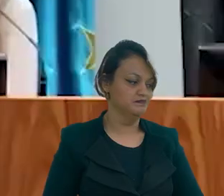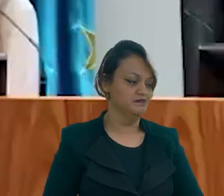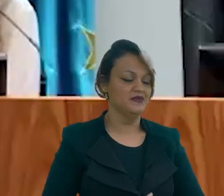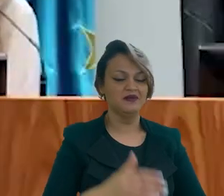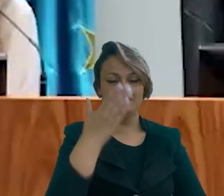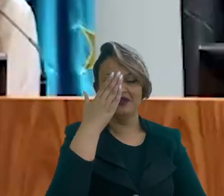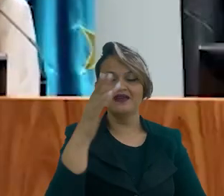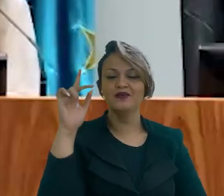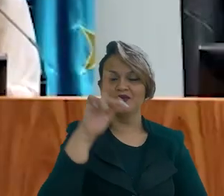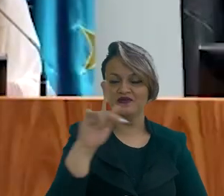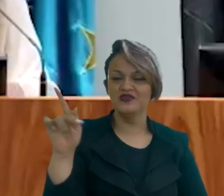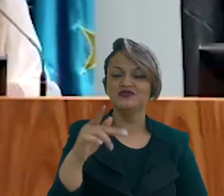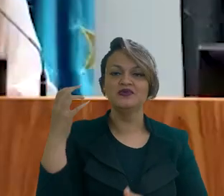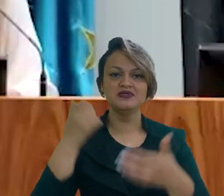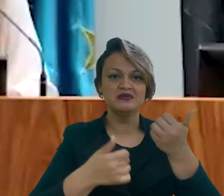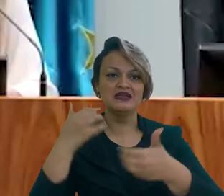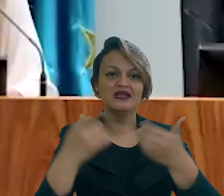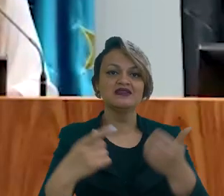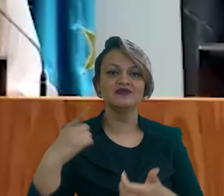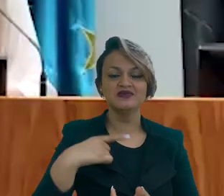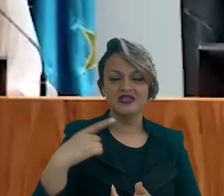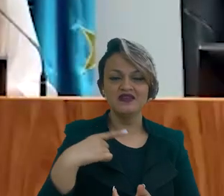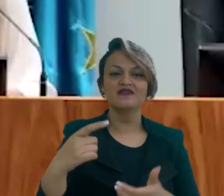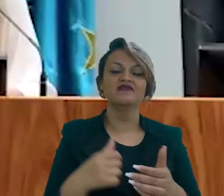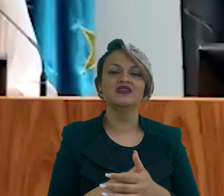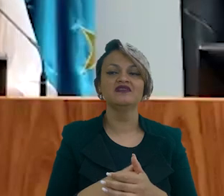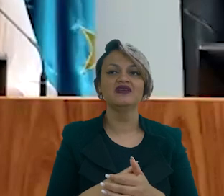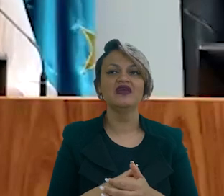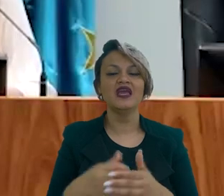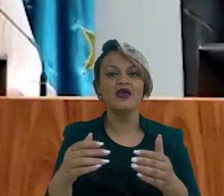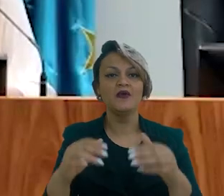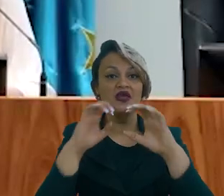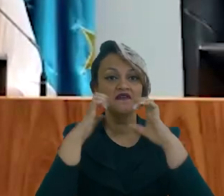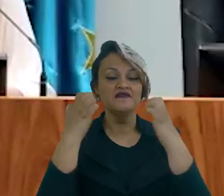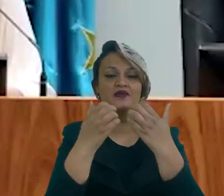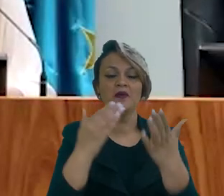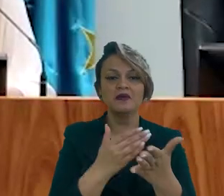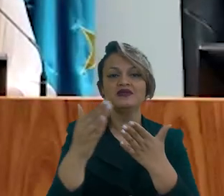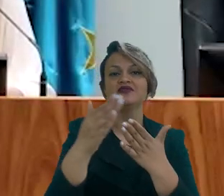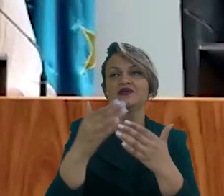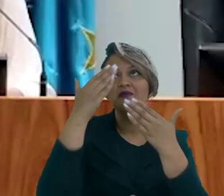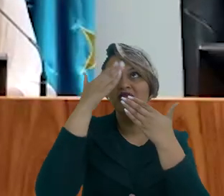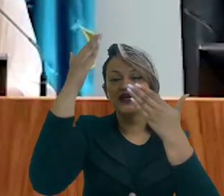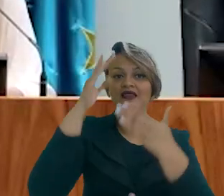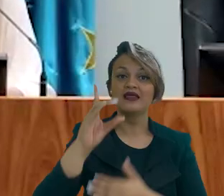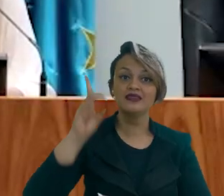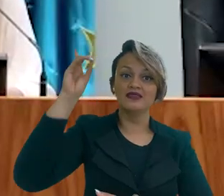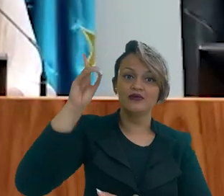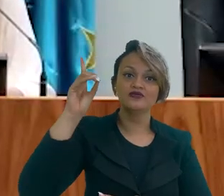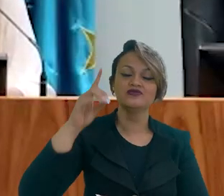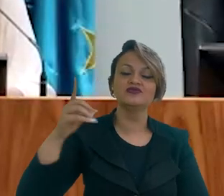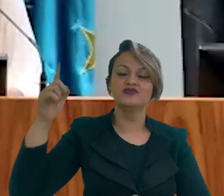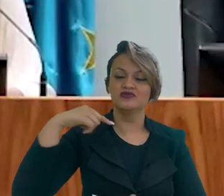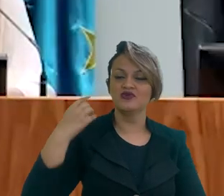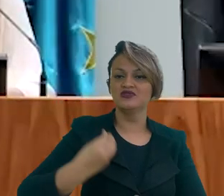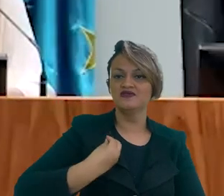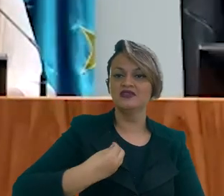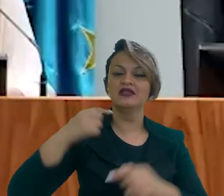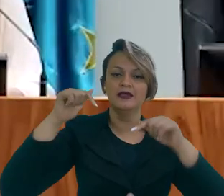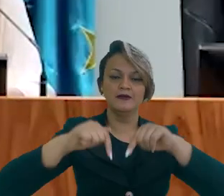Professora Doutora Rosa Nery por nos brindar eu tenho que me penitenciária eu abrir esse evento sem agradecer a Deus